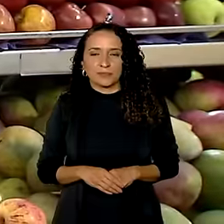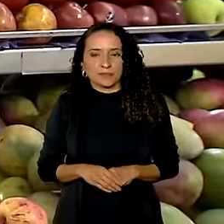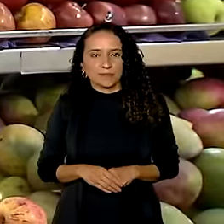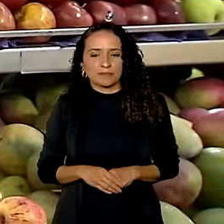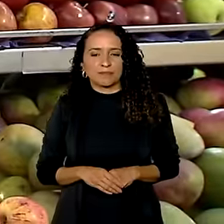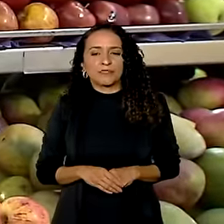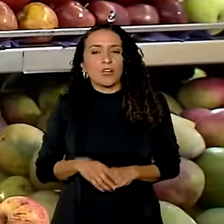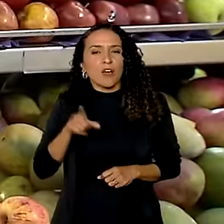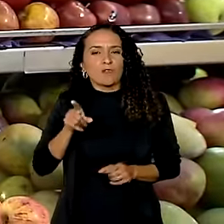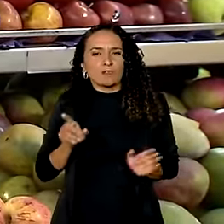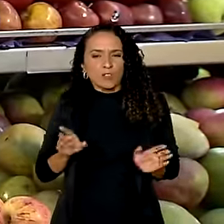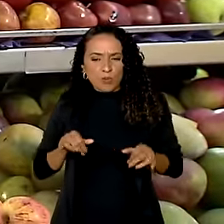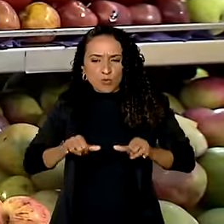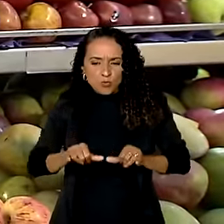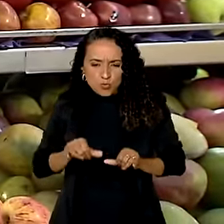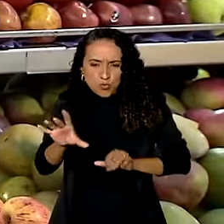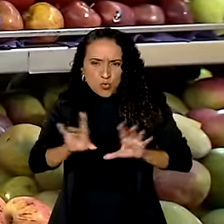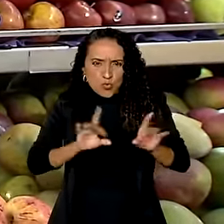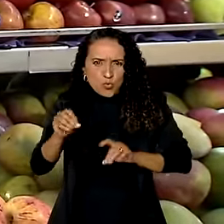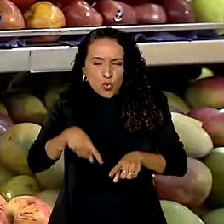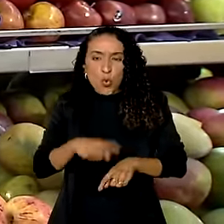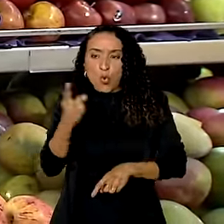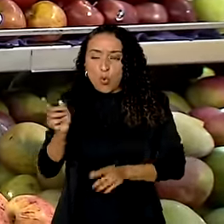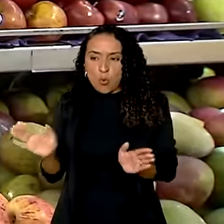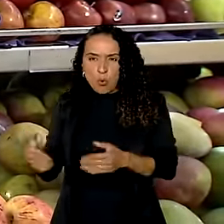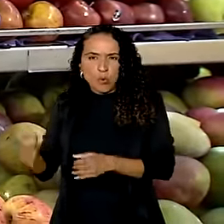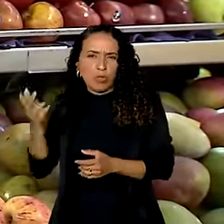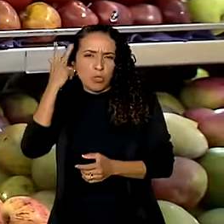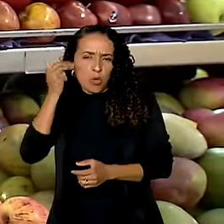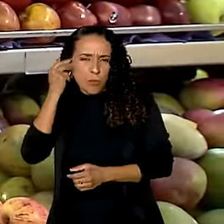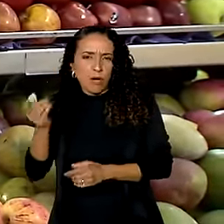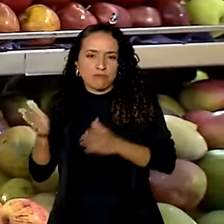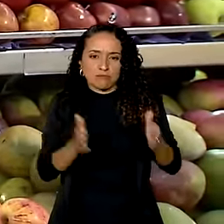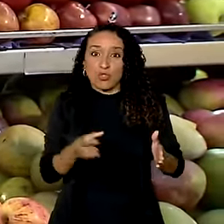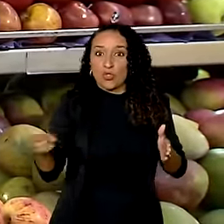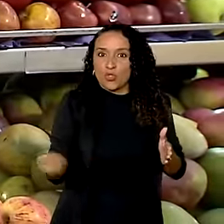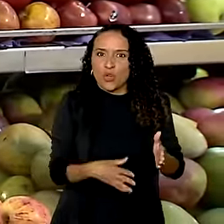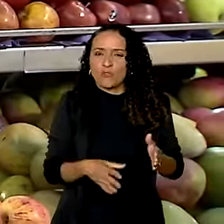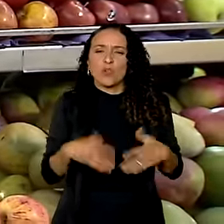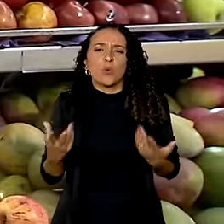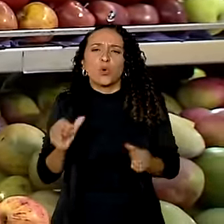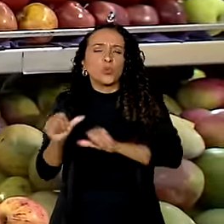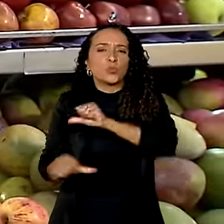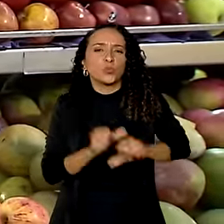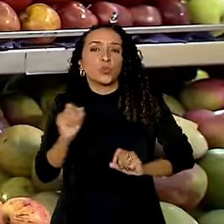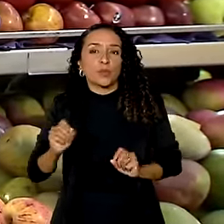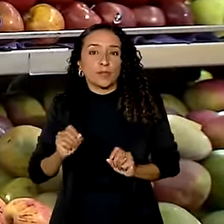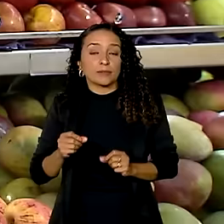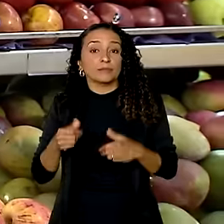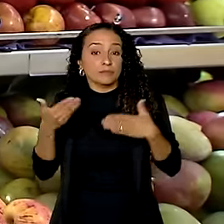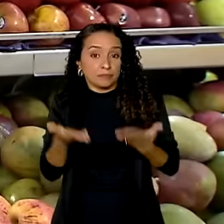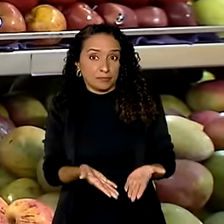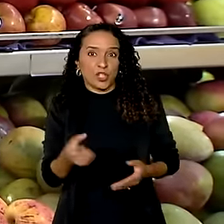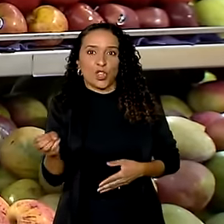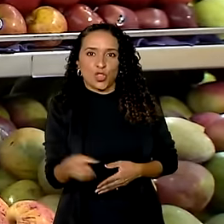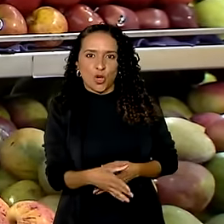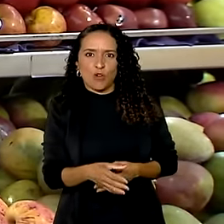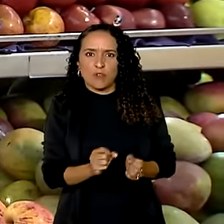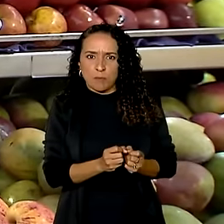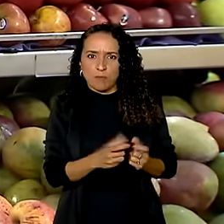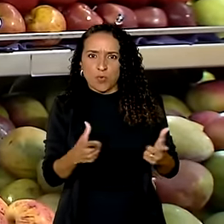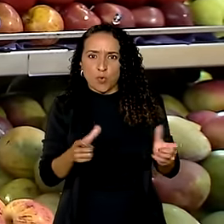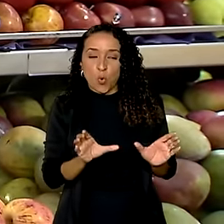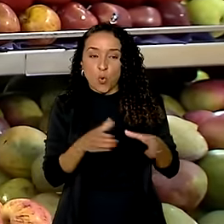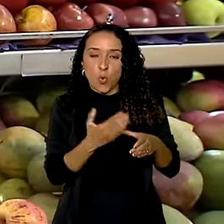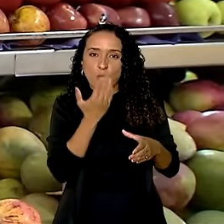Você montou dois carrinhos aqui, um com a cesta básica clássica e um com a nova. O que mudou? Nessa nova cesta básica, aumentaram os